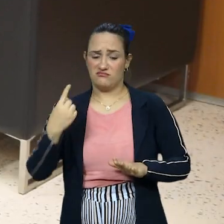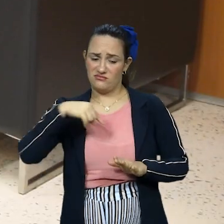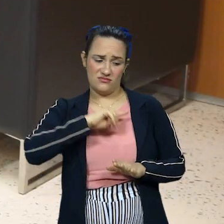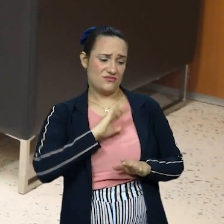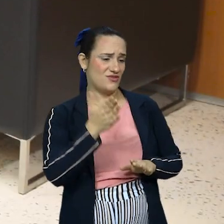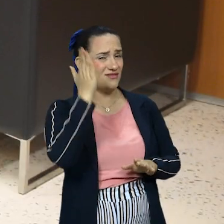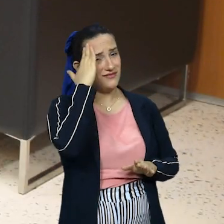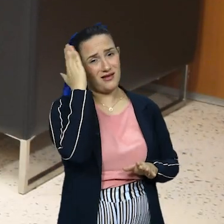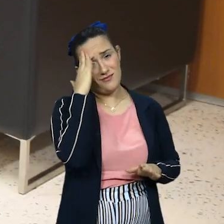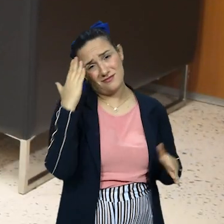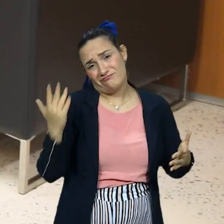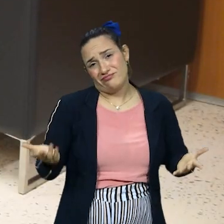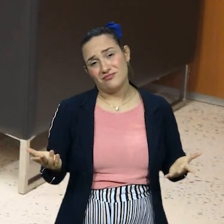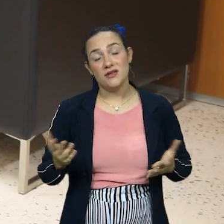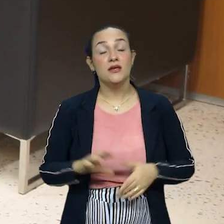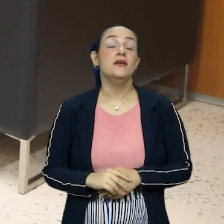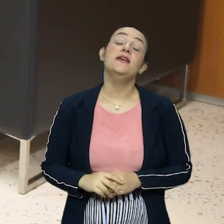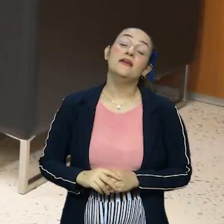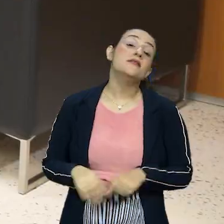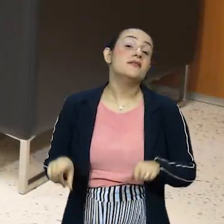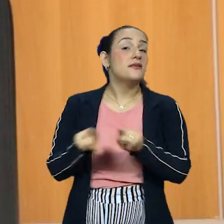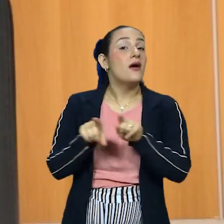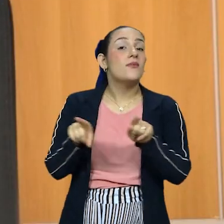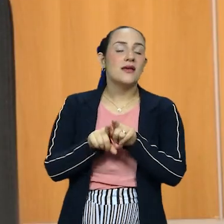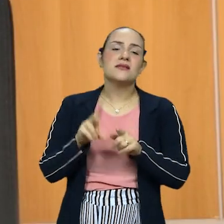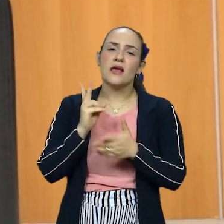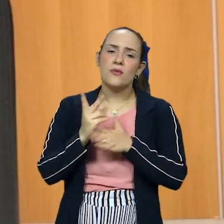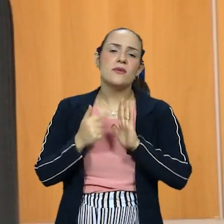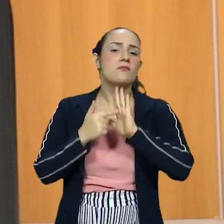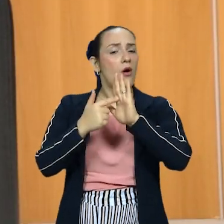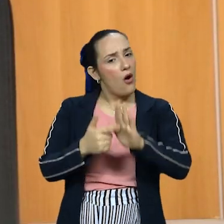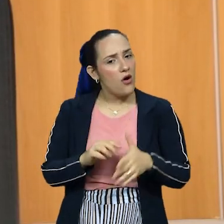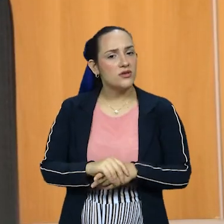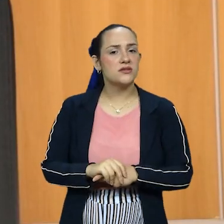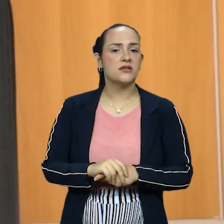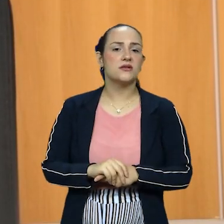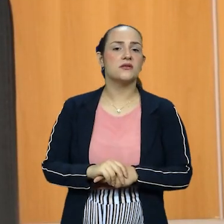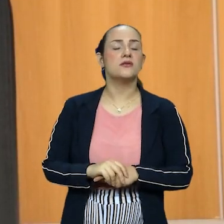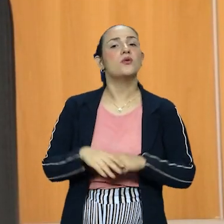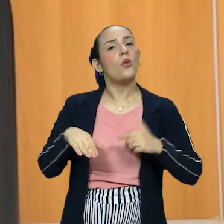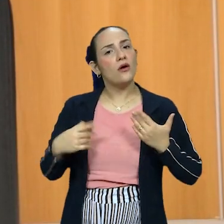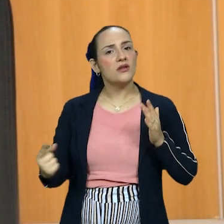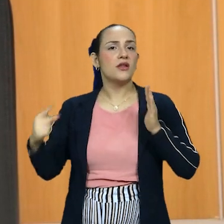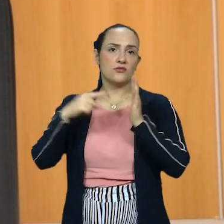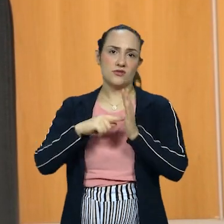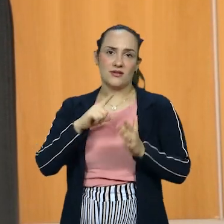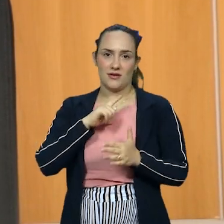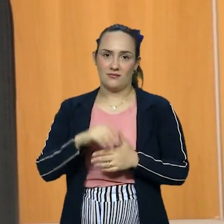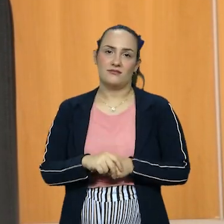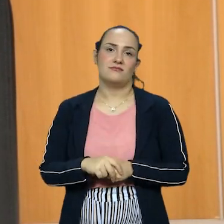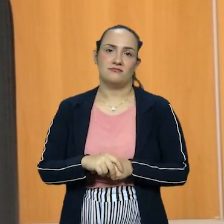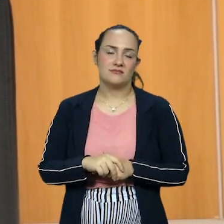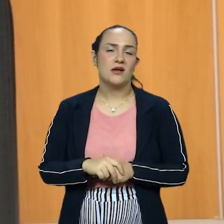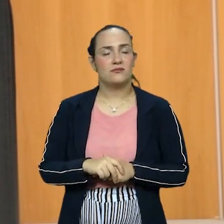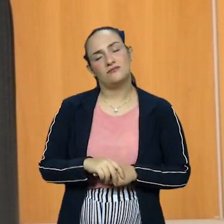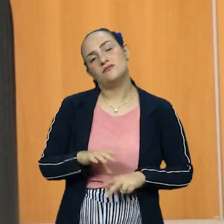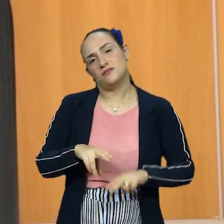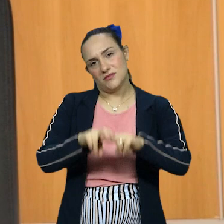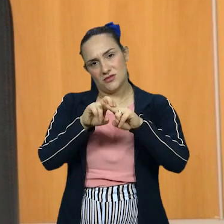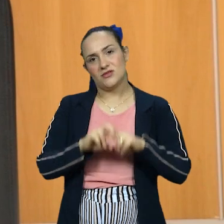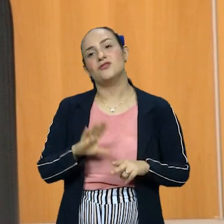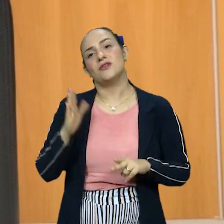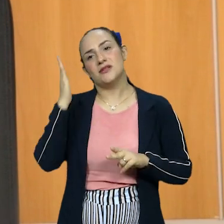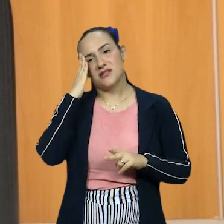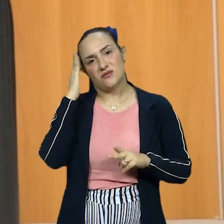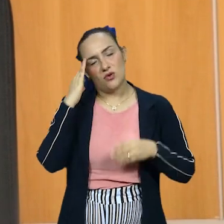ao conhecimento das autoridades. Além do que, está sempre divulgando que foi levado a denúncia à corregedoria, então a população ela já tem